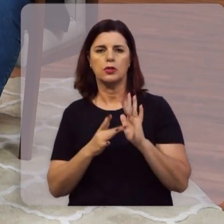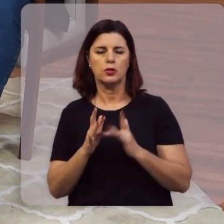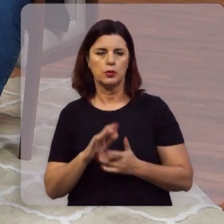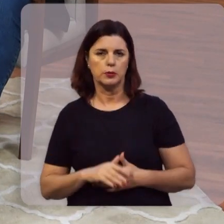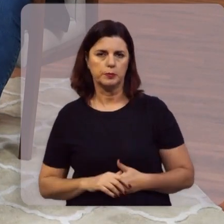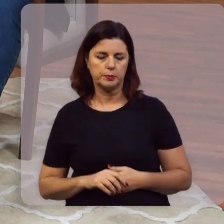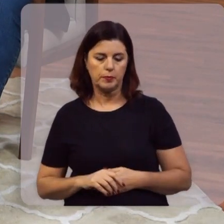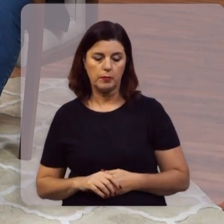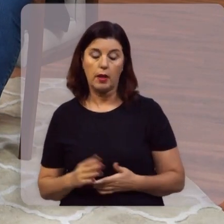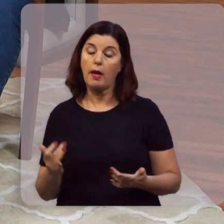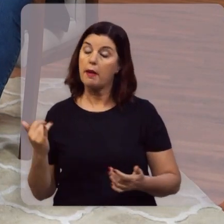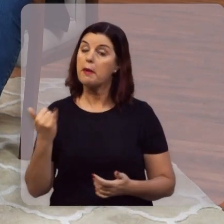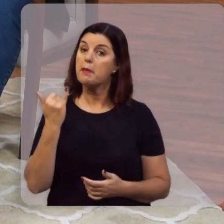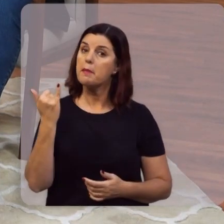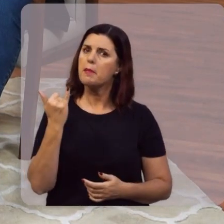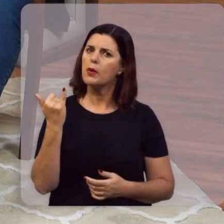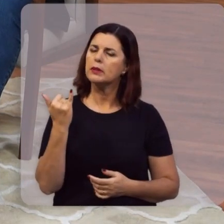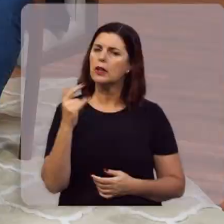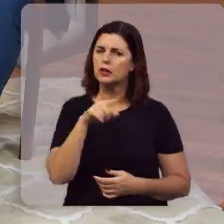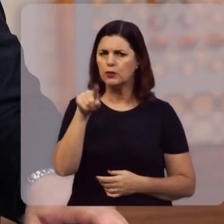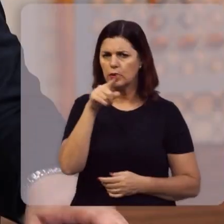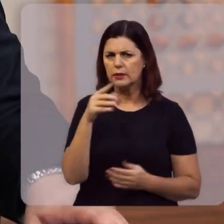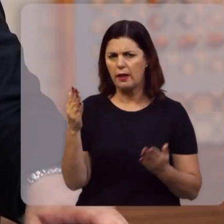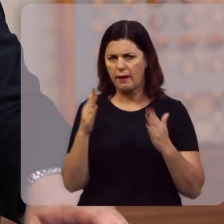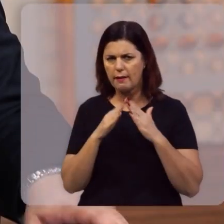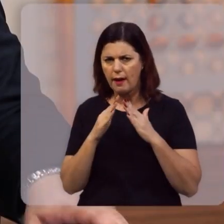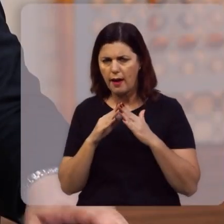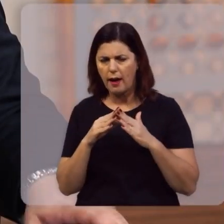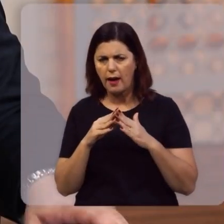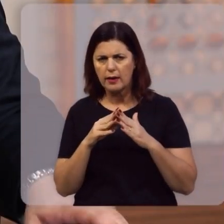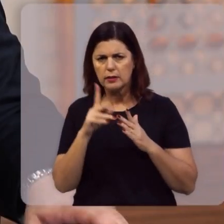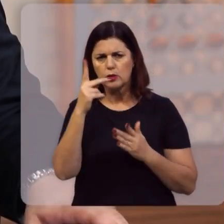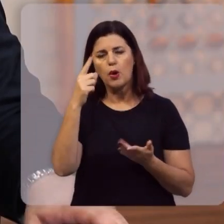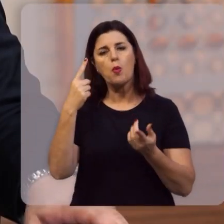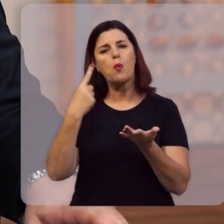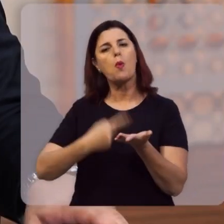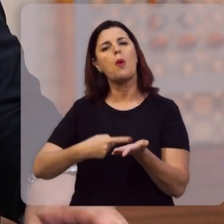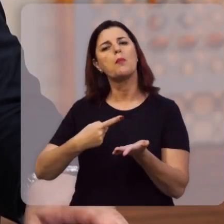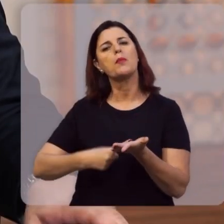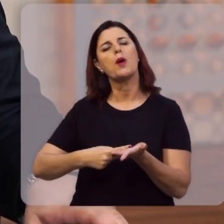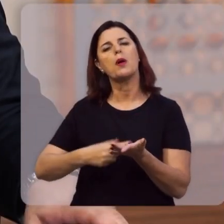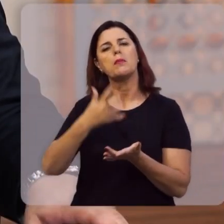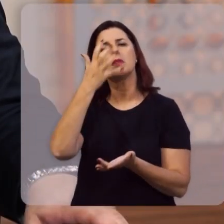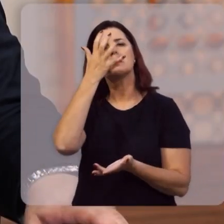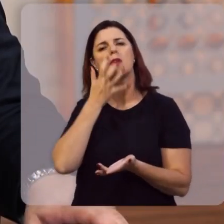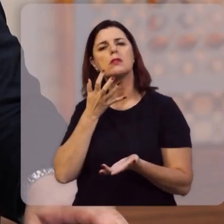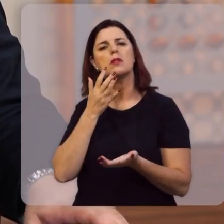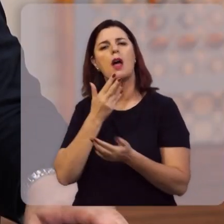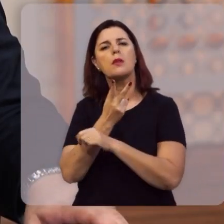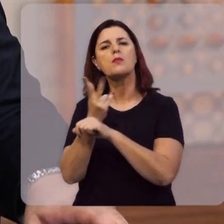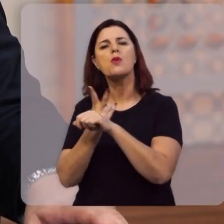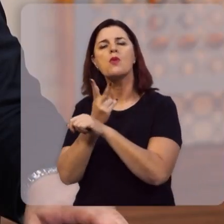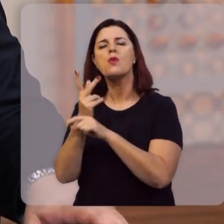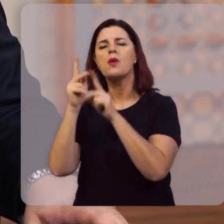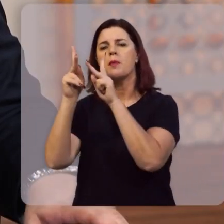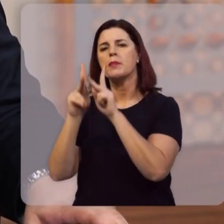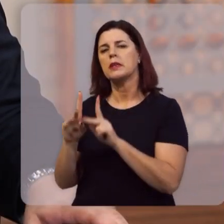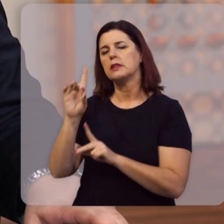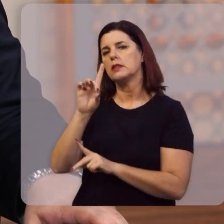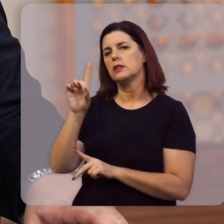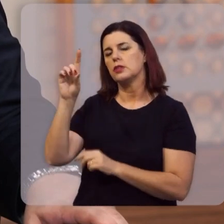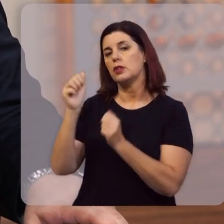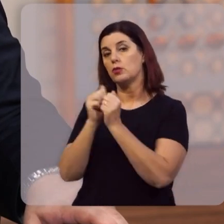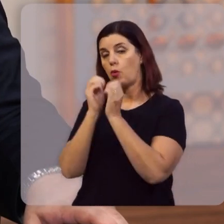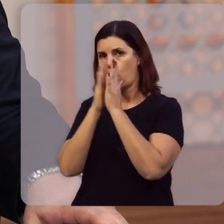É muito importante, meu querido irmão, você que está em casa, manter o seu compromisso firme de buscar a presença do Senhor